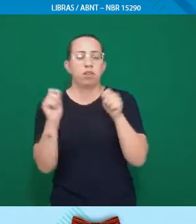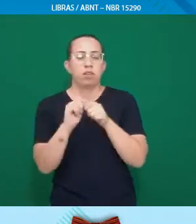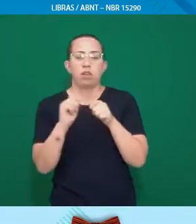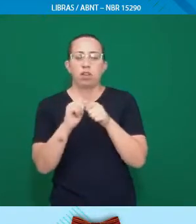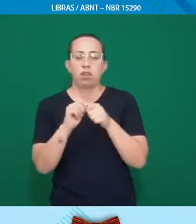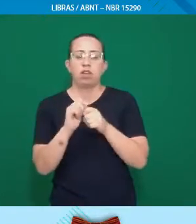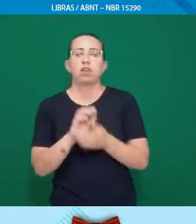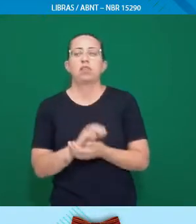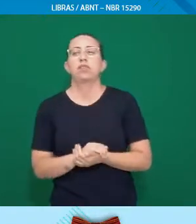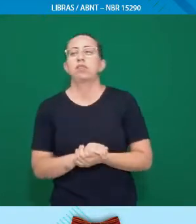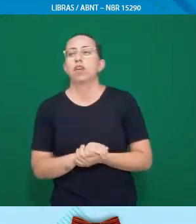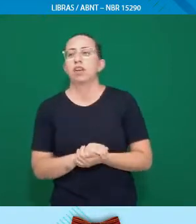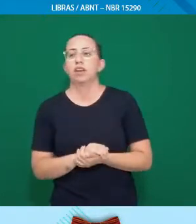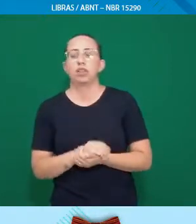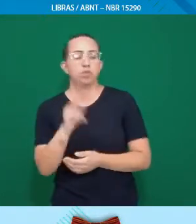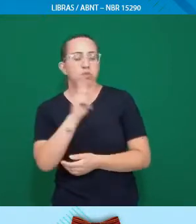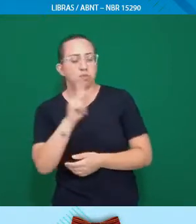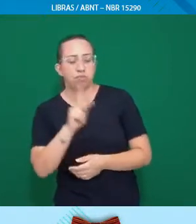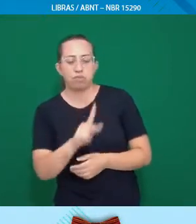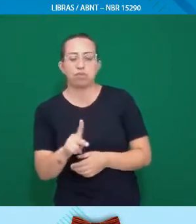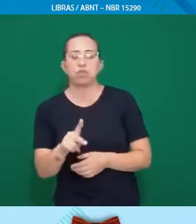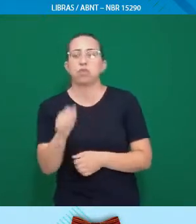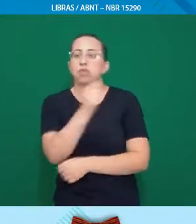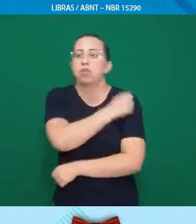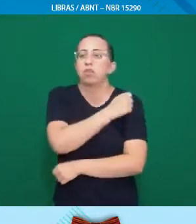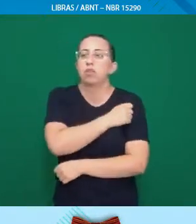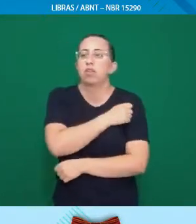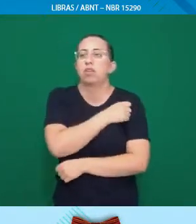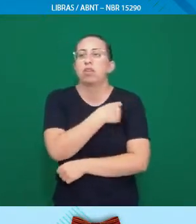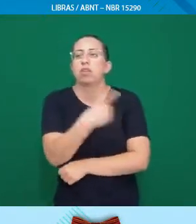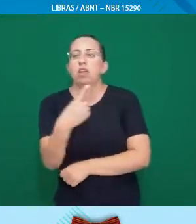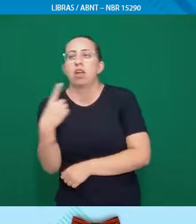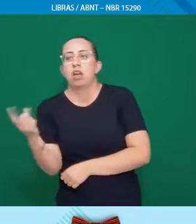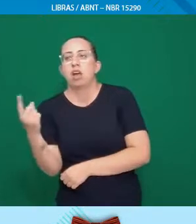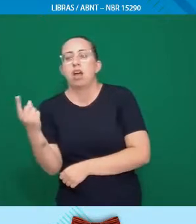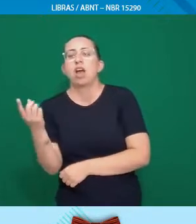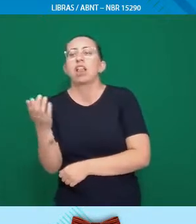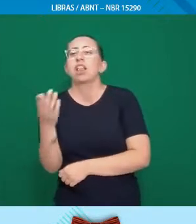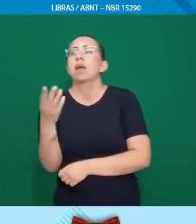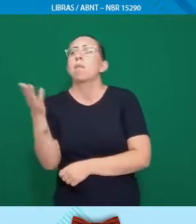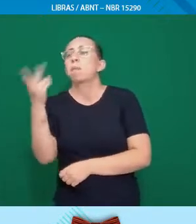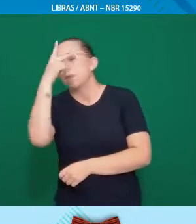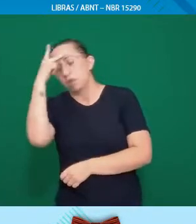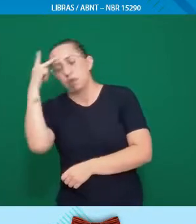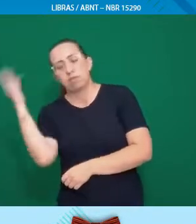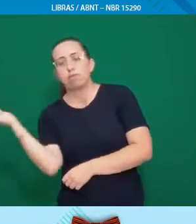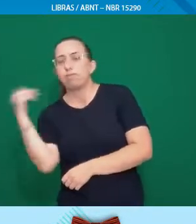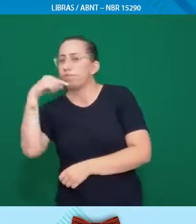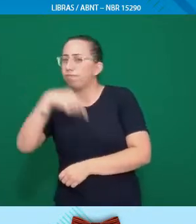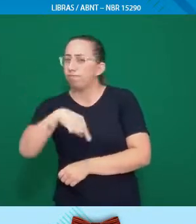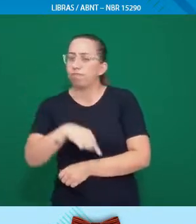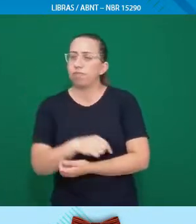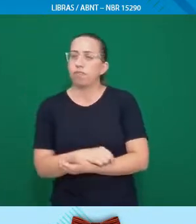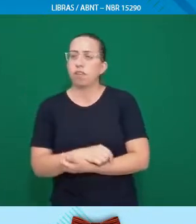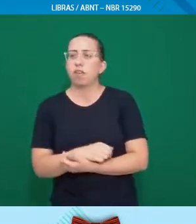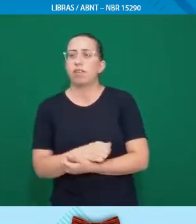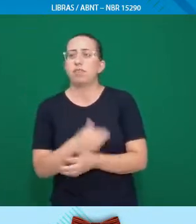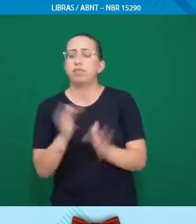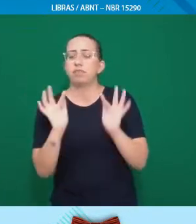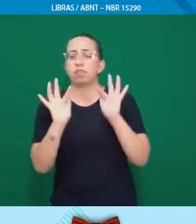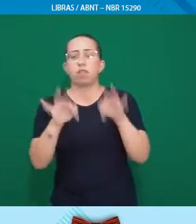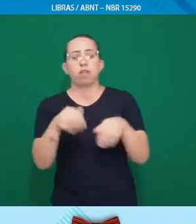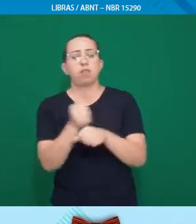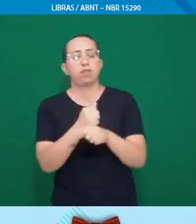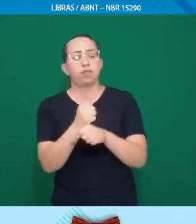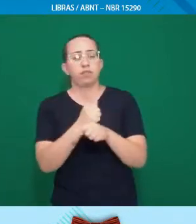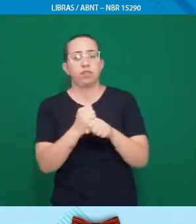trabalho do Luiz com as crianças professores os alunos cada um que aqui está nesta noite é assim que é um